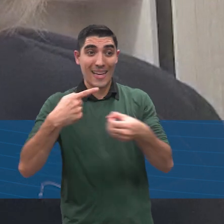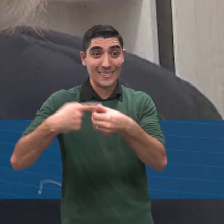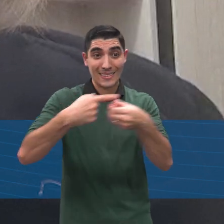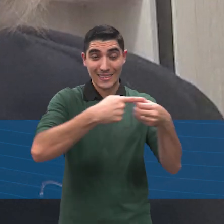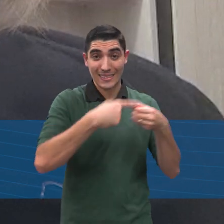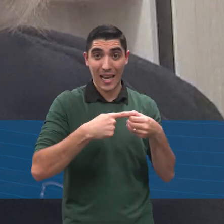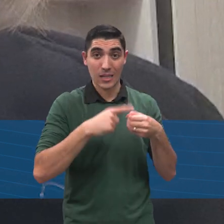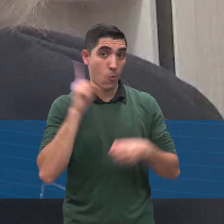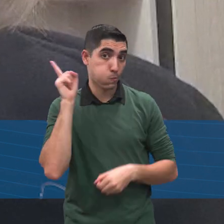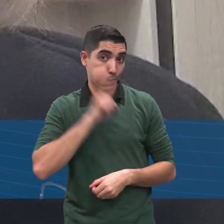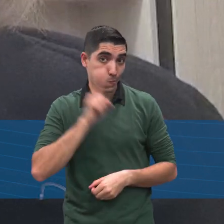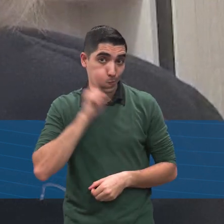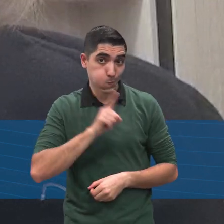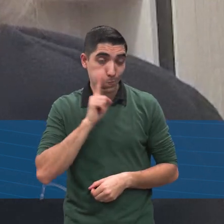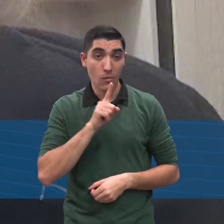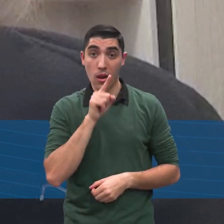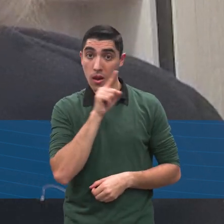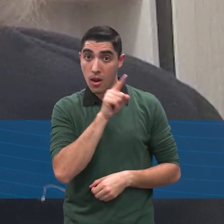uma